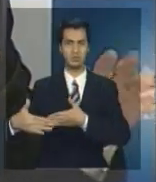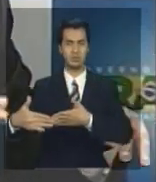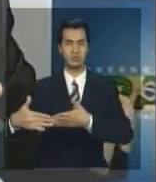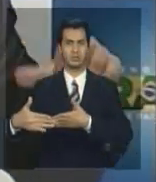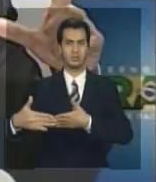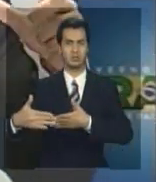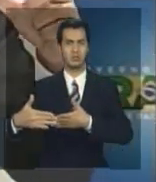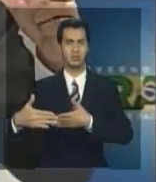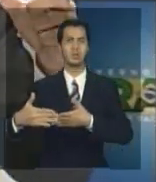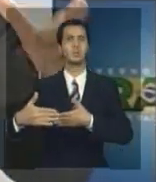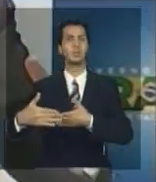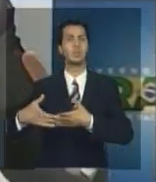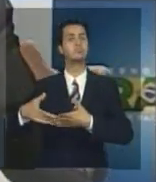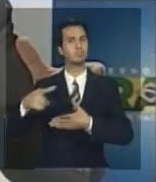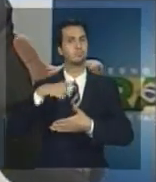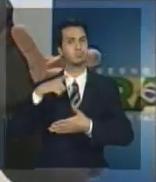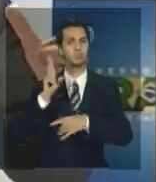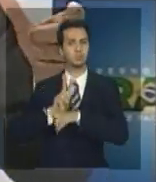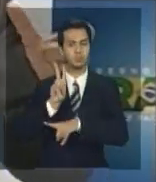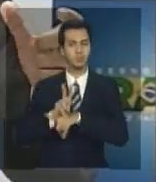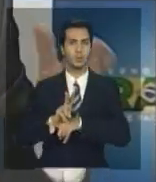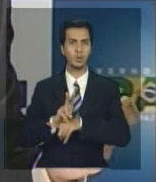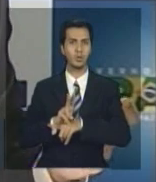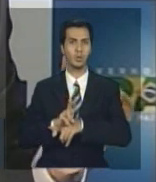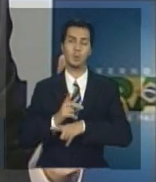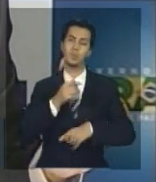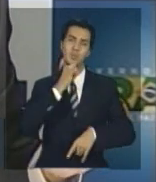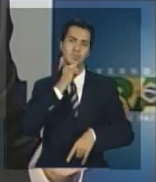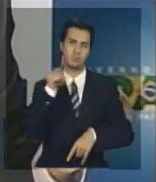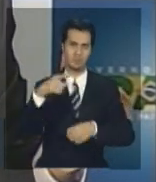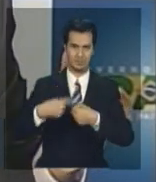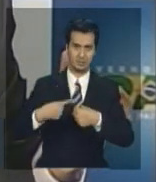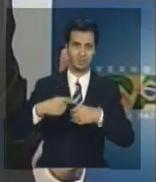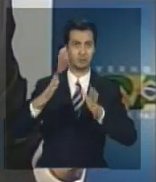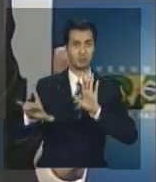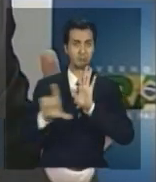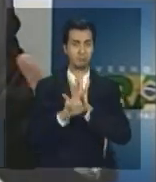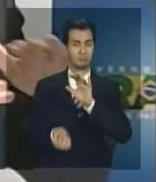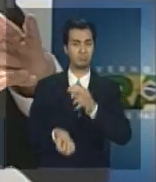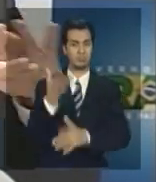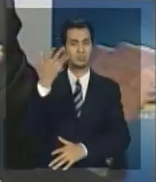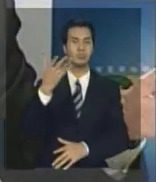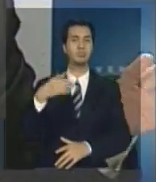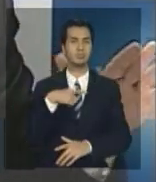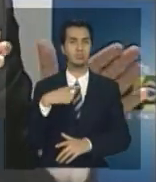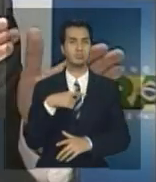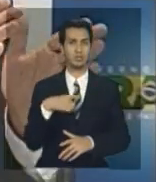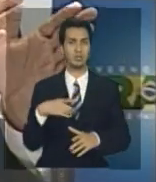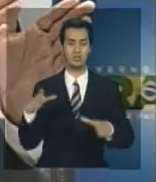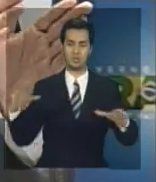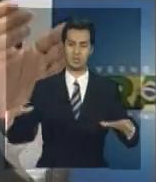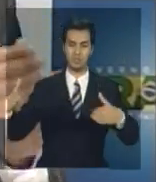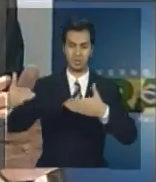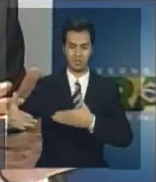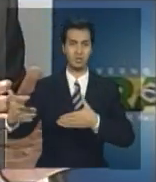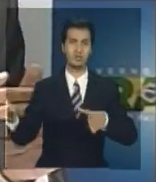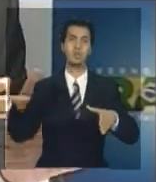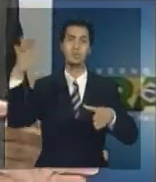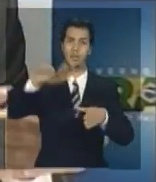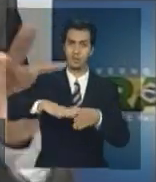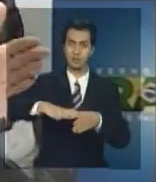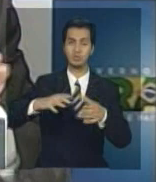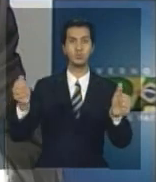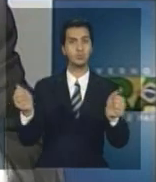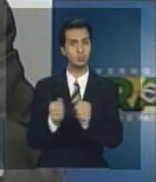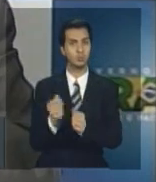sem tampa e permitindo também a venda isolada da tampa da caixa d'água. Então, um grande esforço do município fez com que o